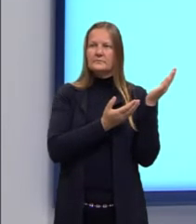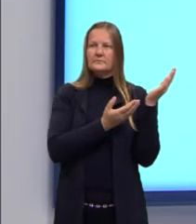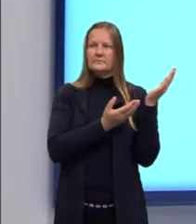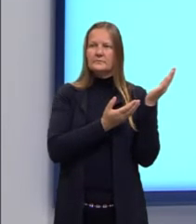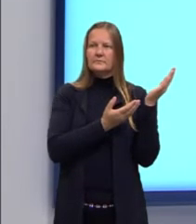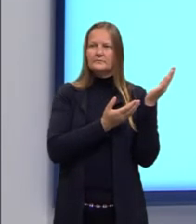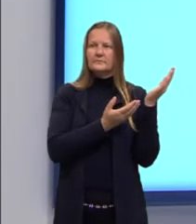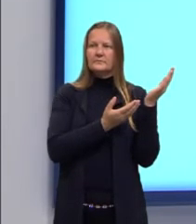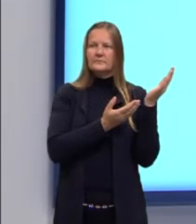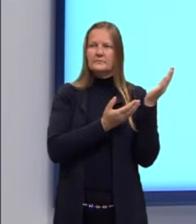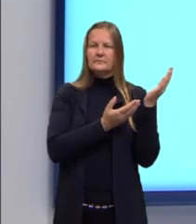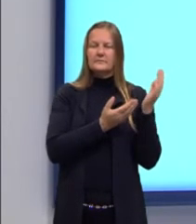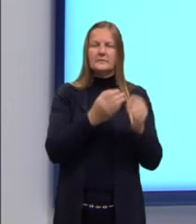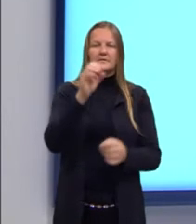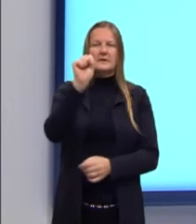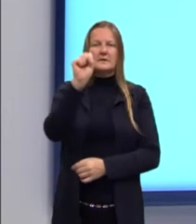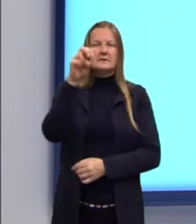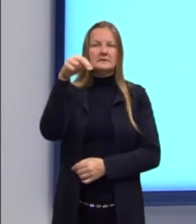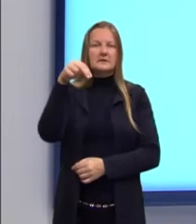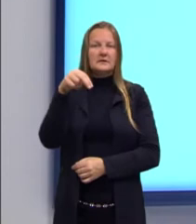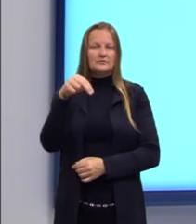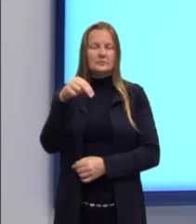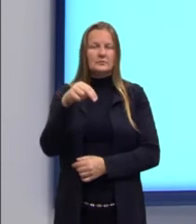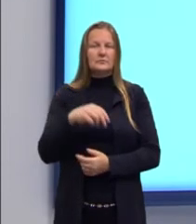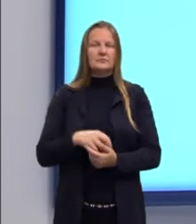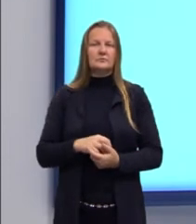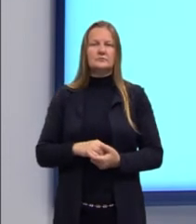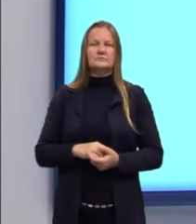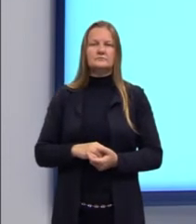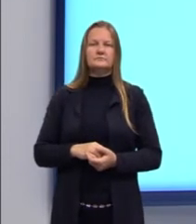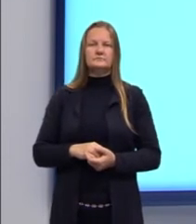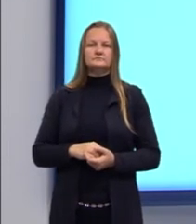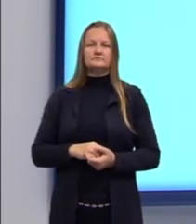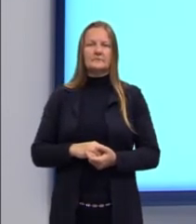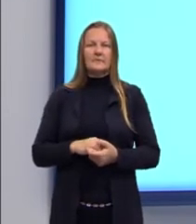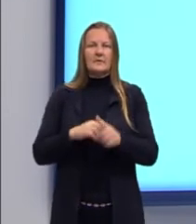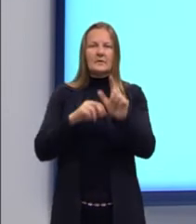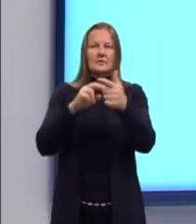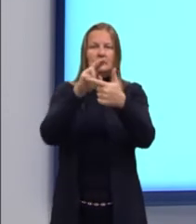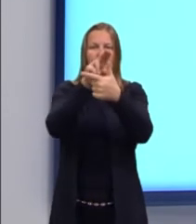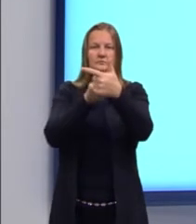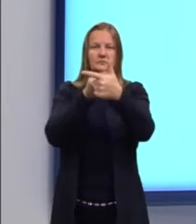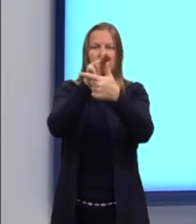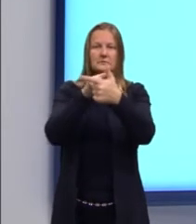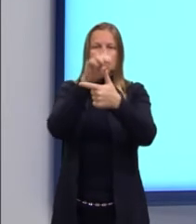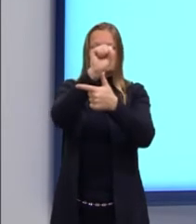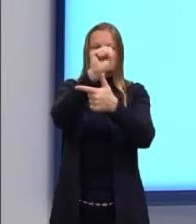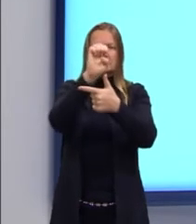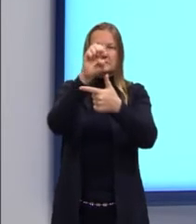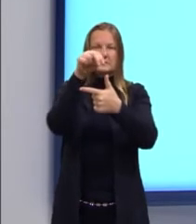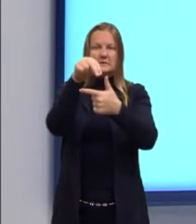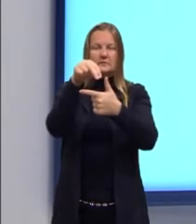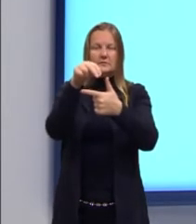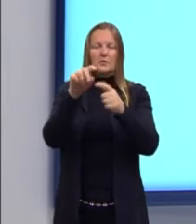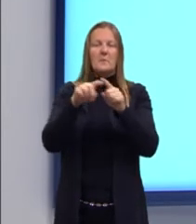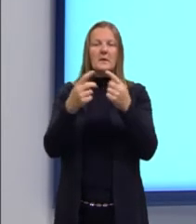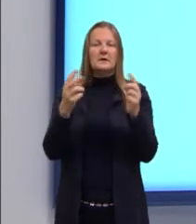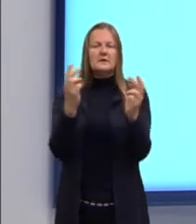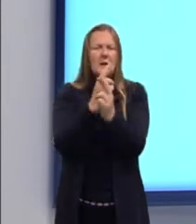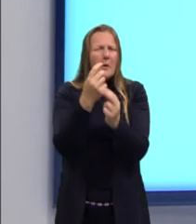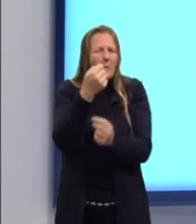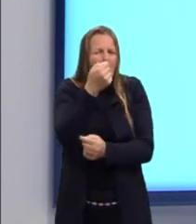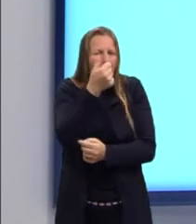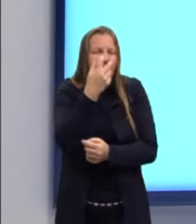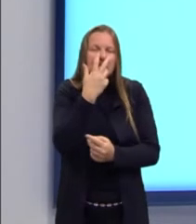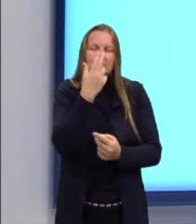a seno de Ômega T Então as duas relações que nós temos elas são semelhantes mas uma envolve